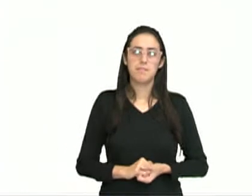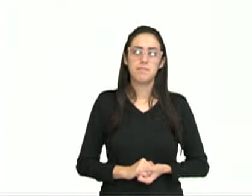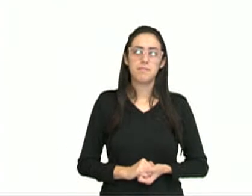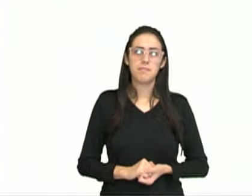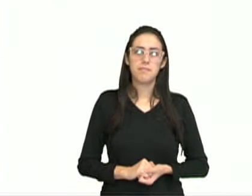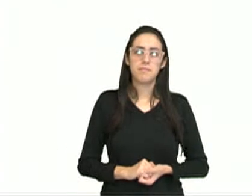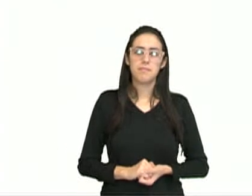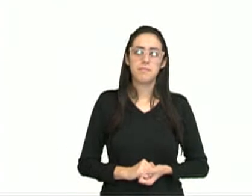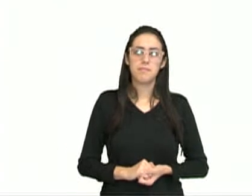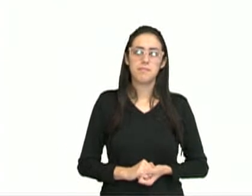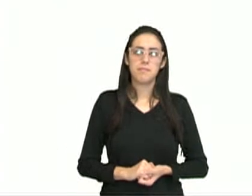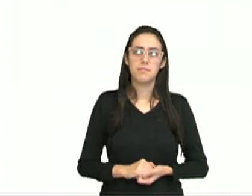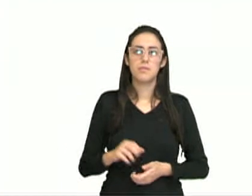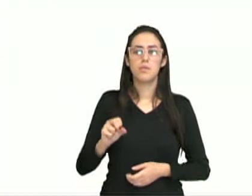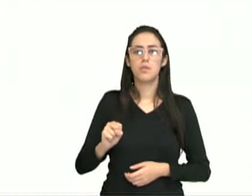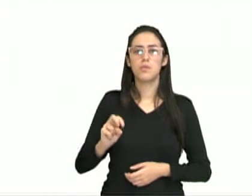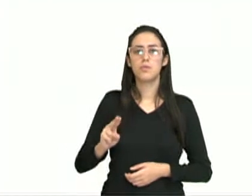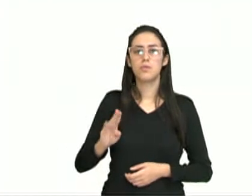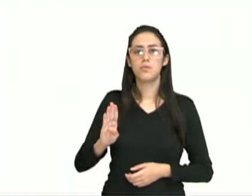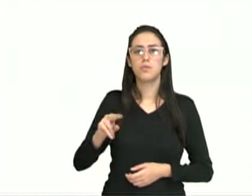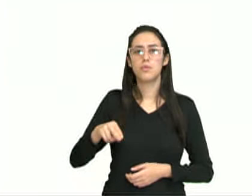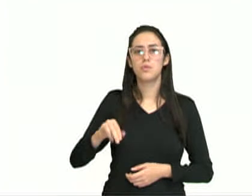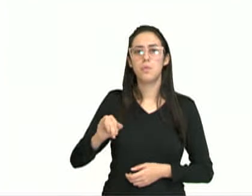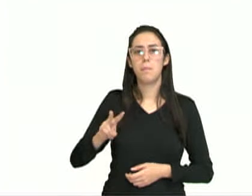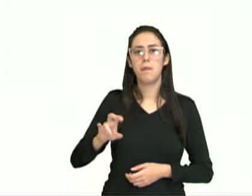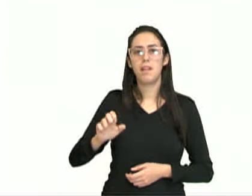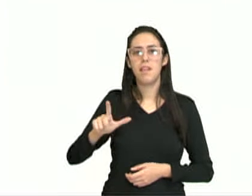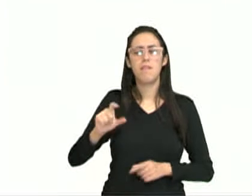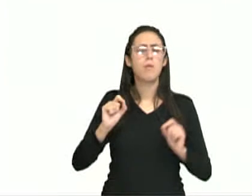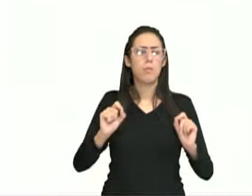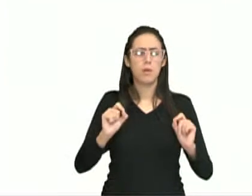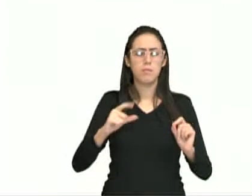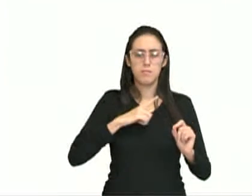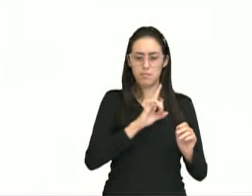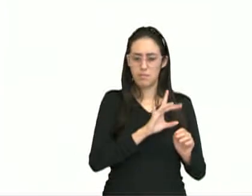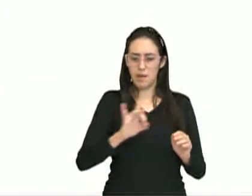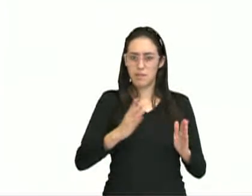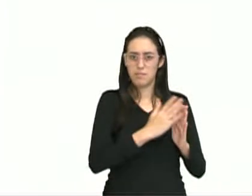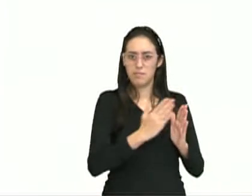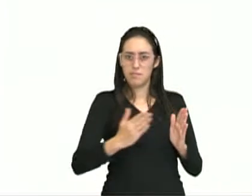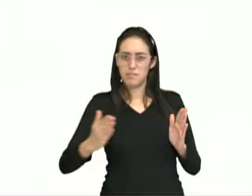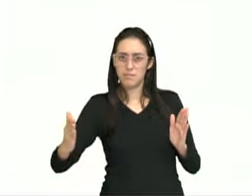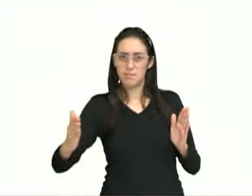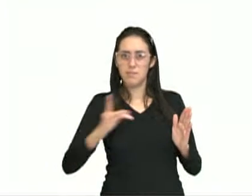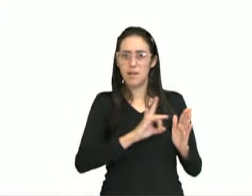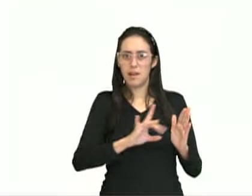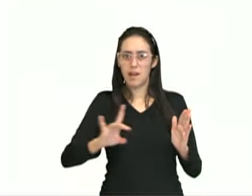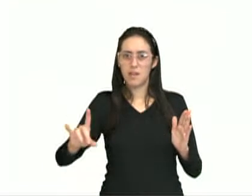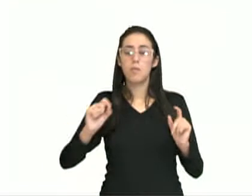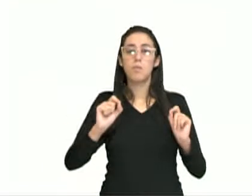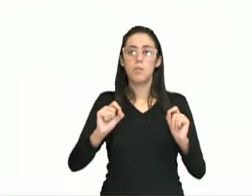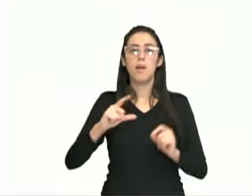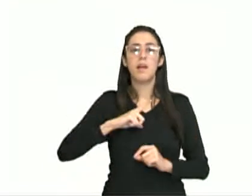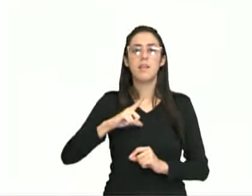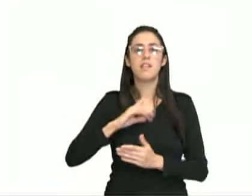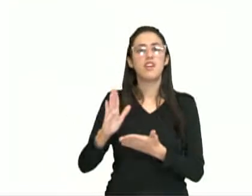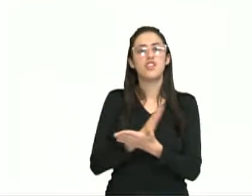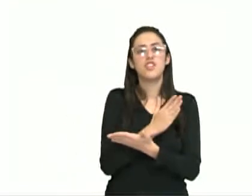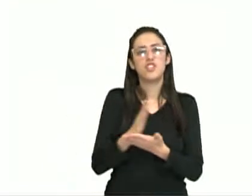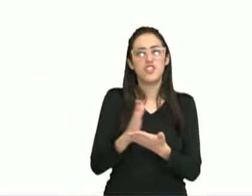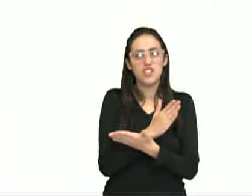Os subníveis de energia. Cada uma das 7 camadas ou níveis de energia são subdivididos